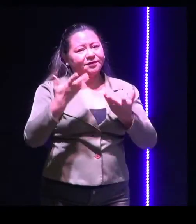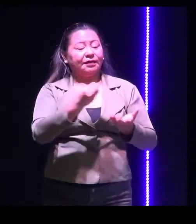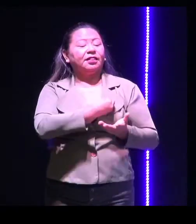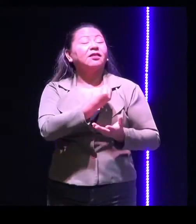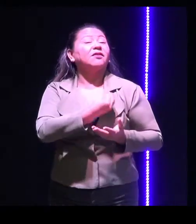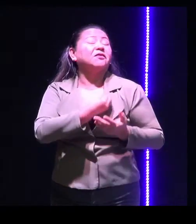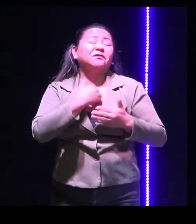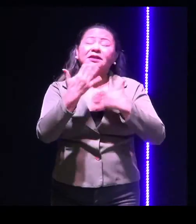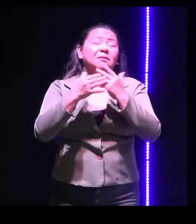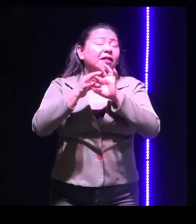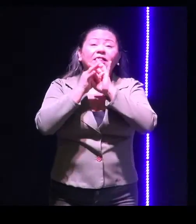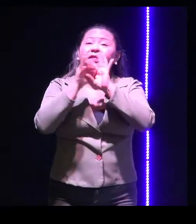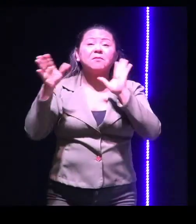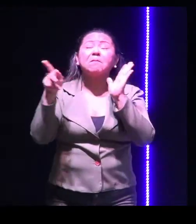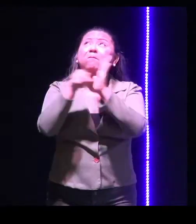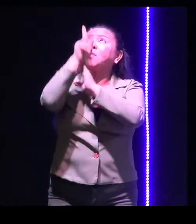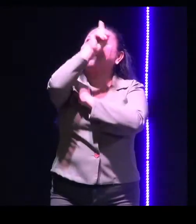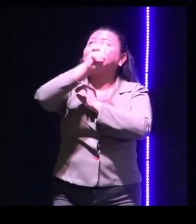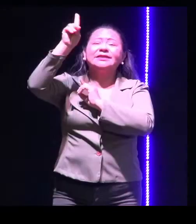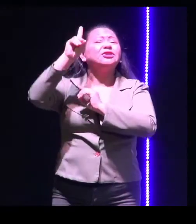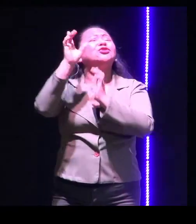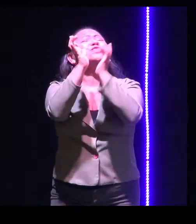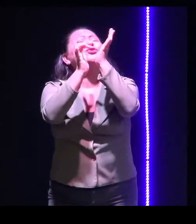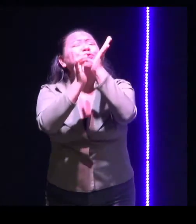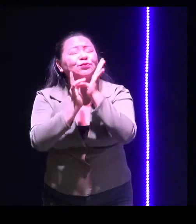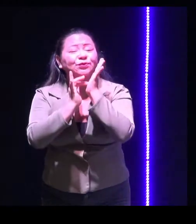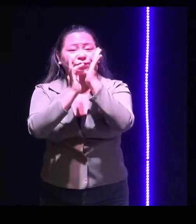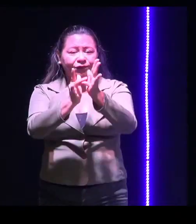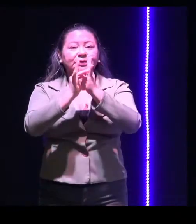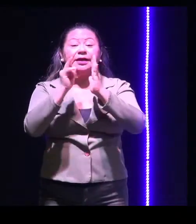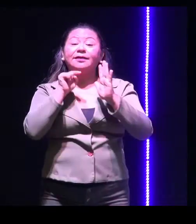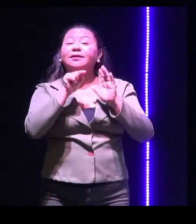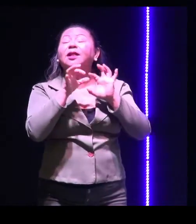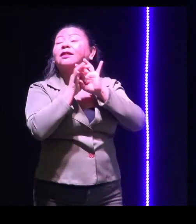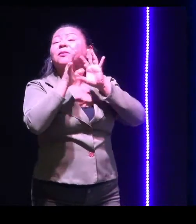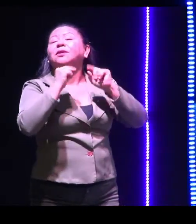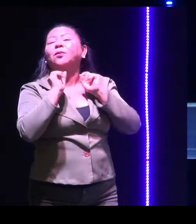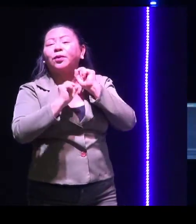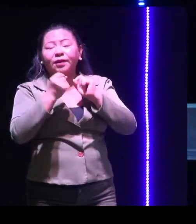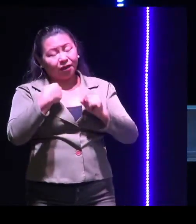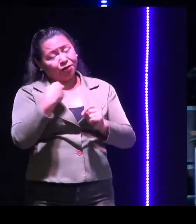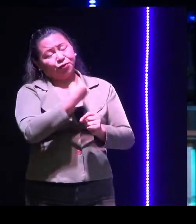vivermos a liberdade nele, em Cristo, e é essa liberdade que